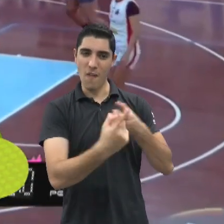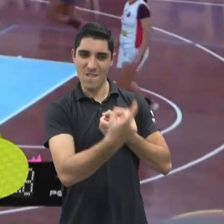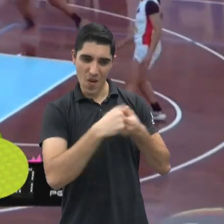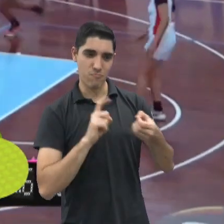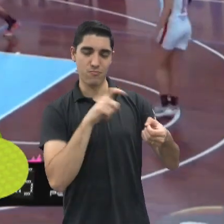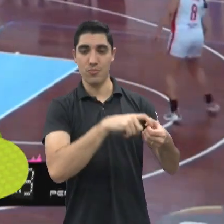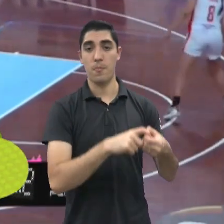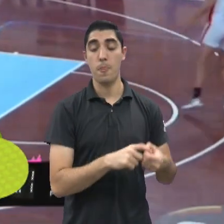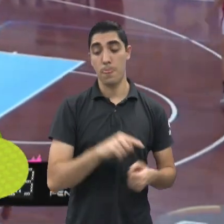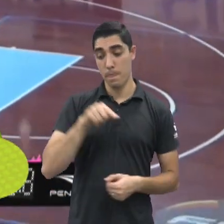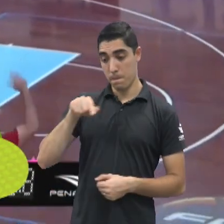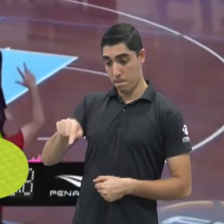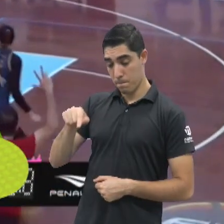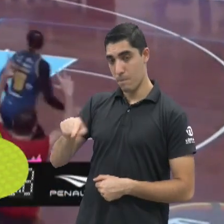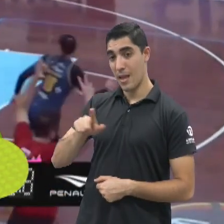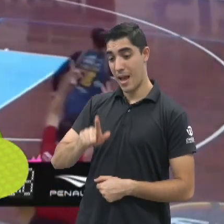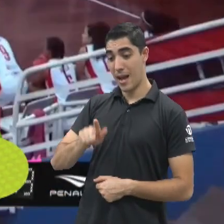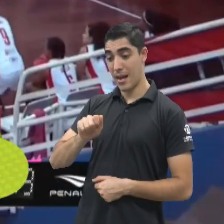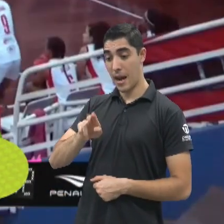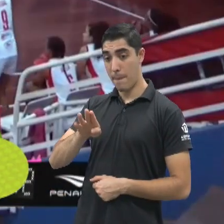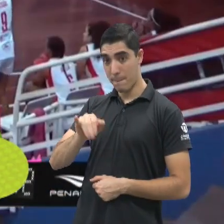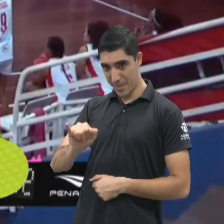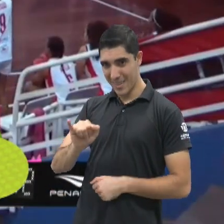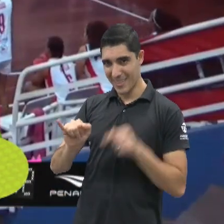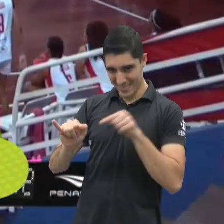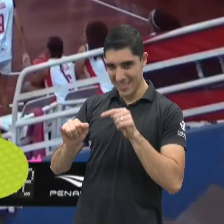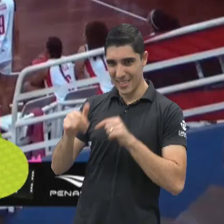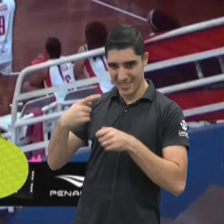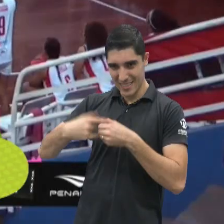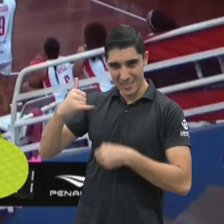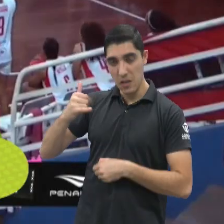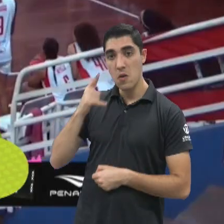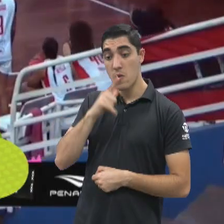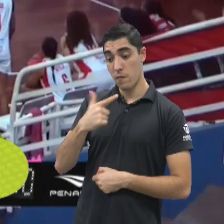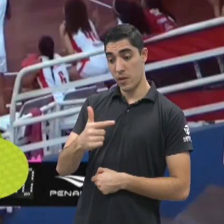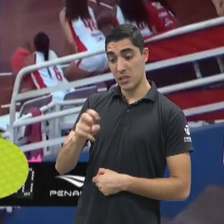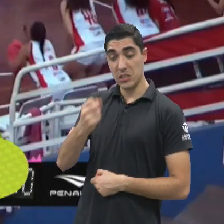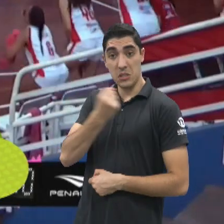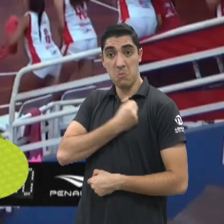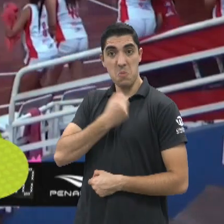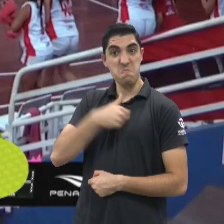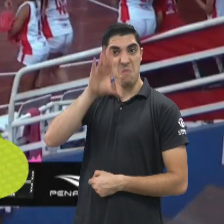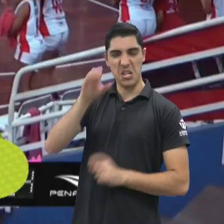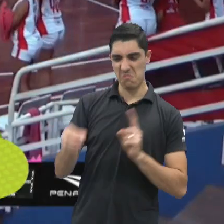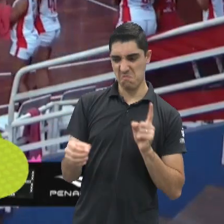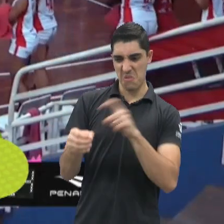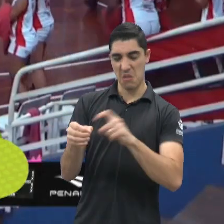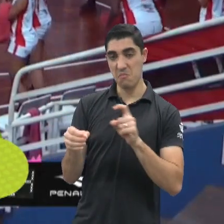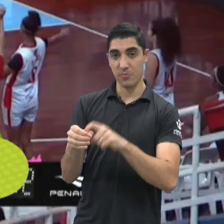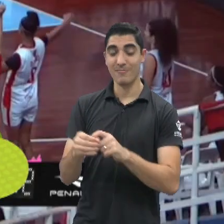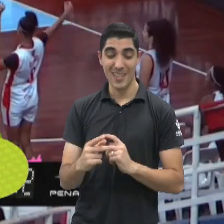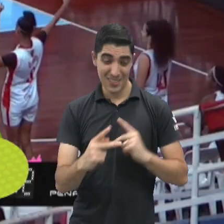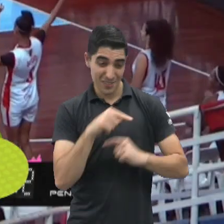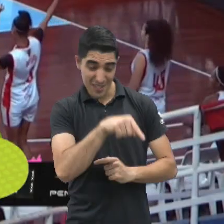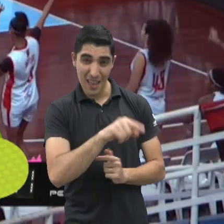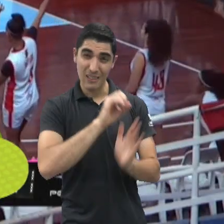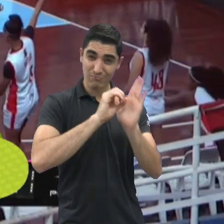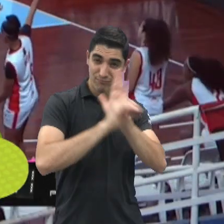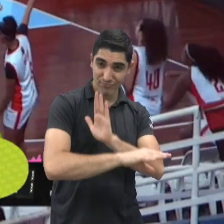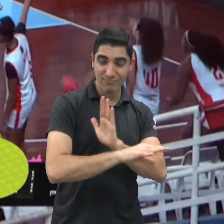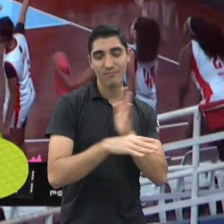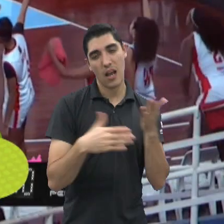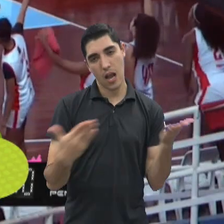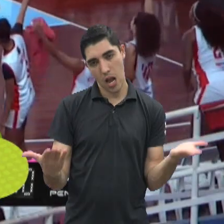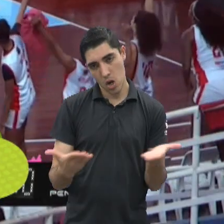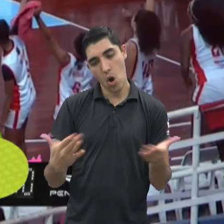a Gabi Guimarães foi a cestinha do jogo, com 25 pontos e 8 rebotes. Com a eliminação, São José encerra a temporada